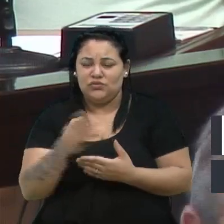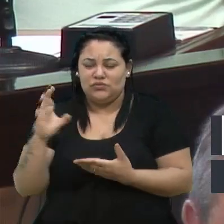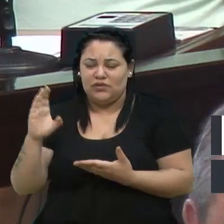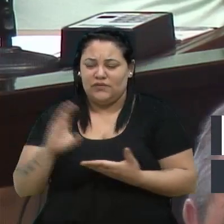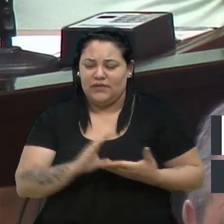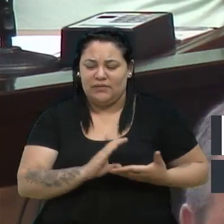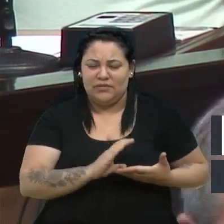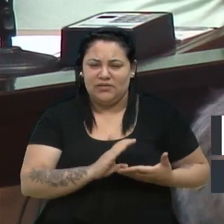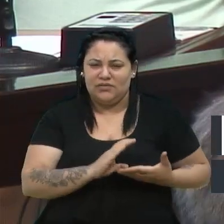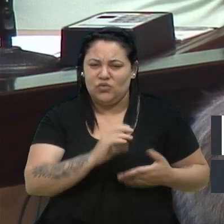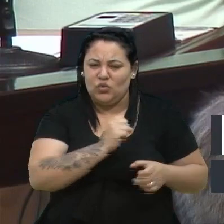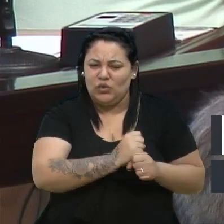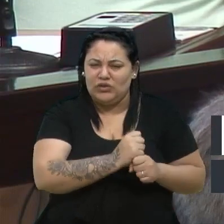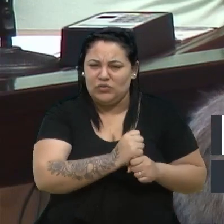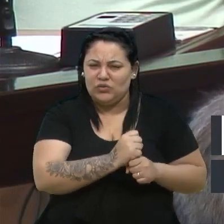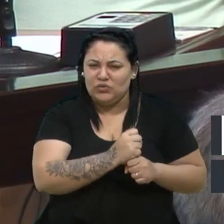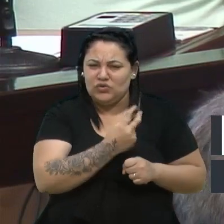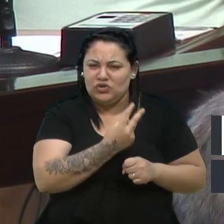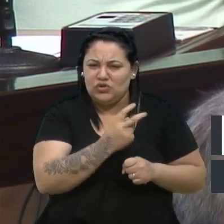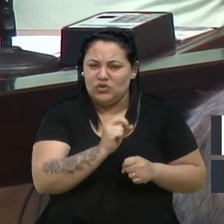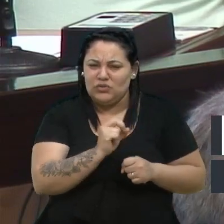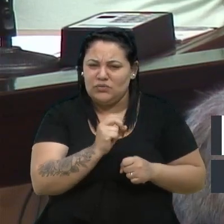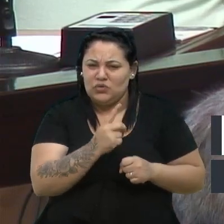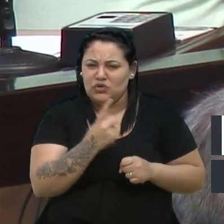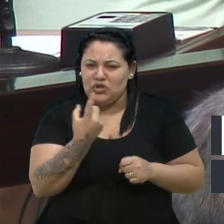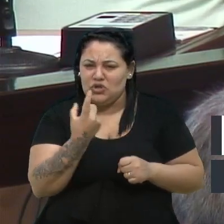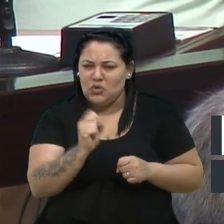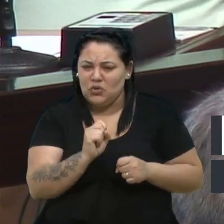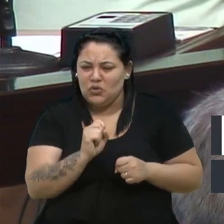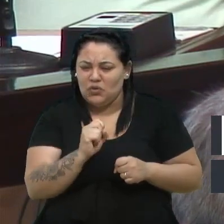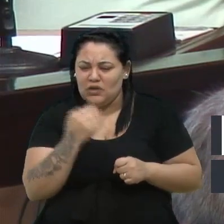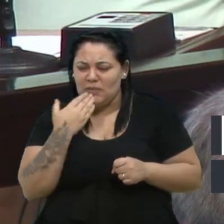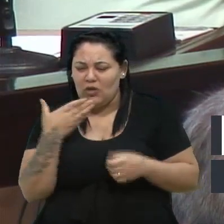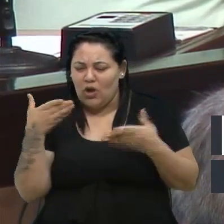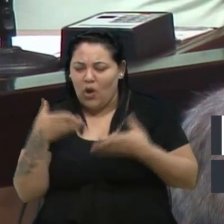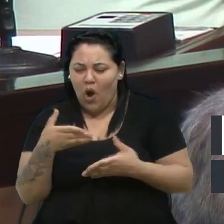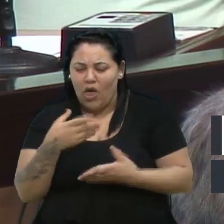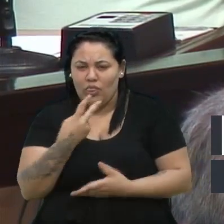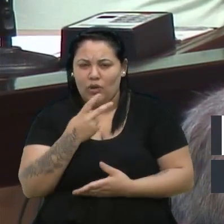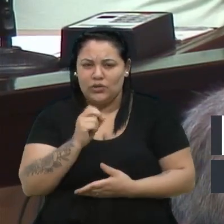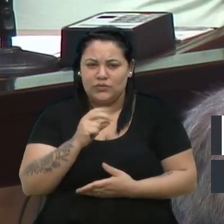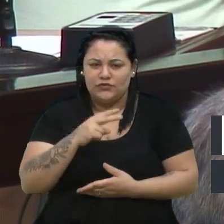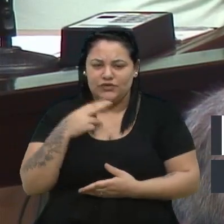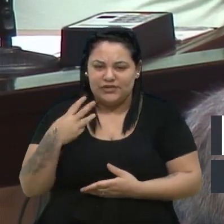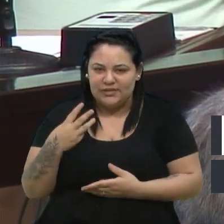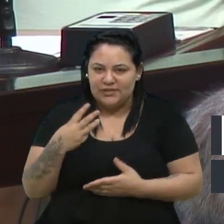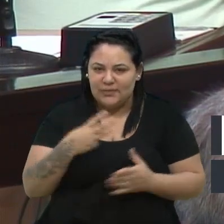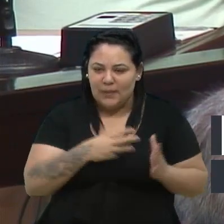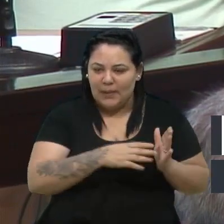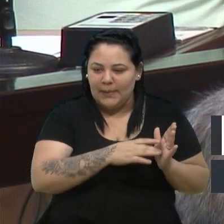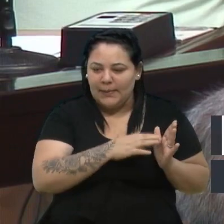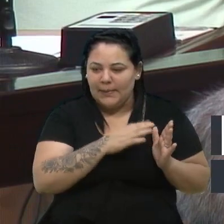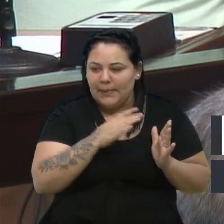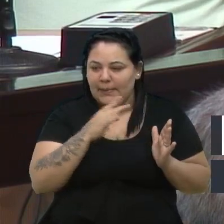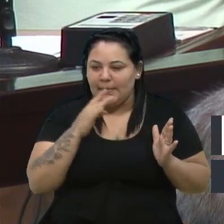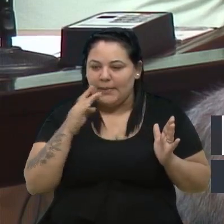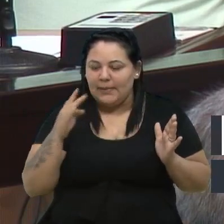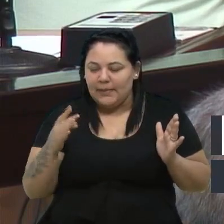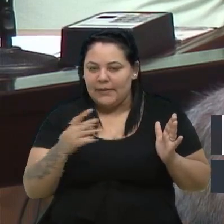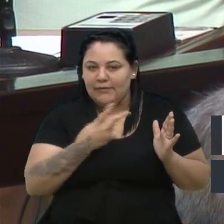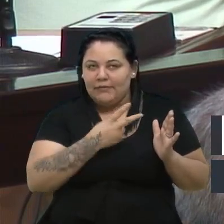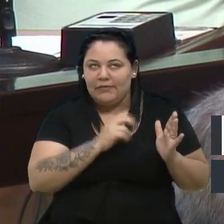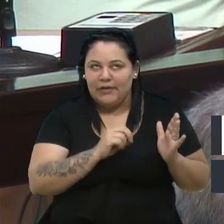2018, agora em 2023. Quer dizer, 2020 passou,